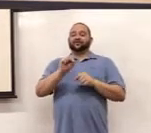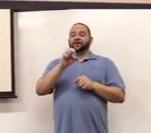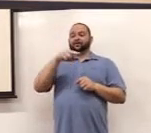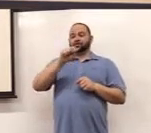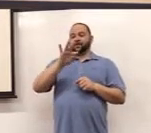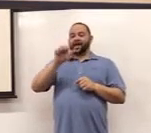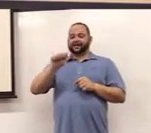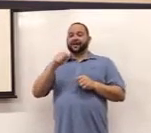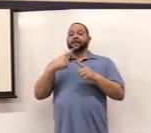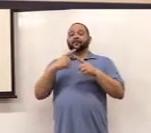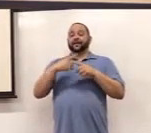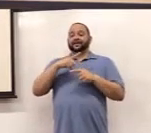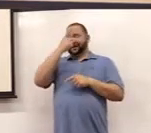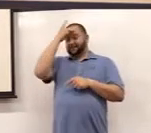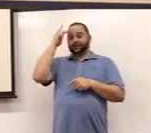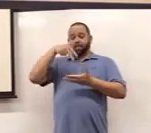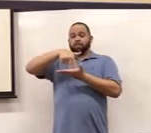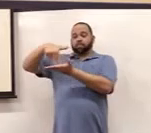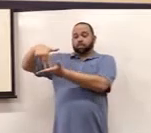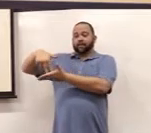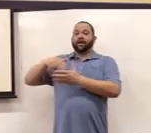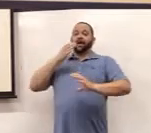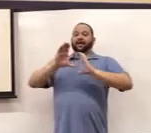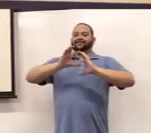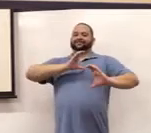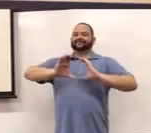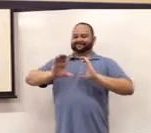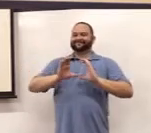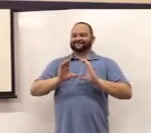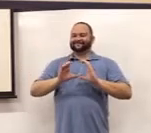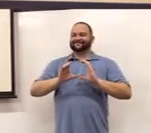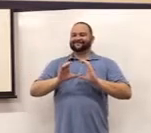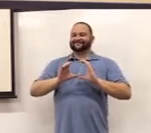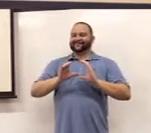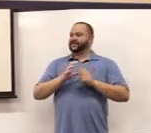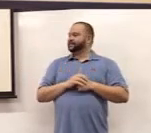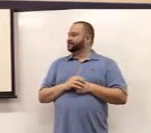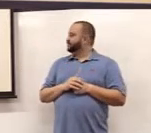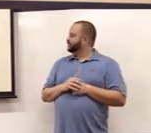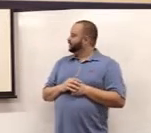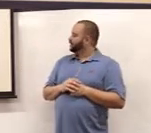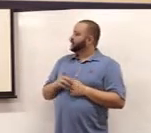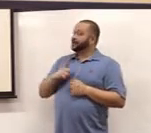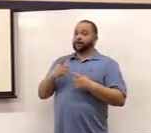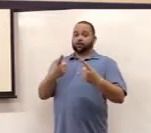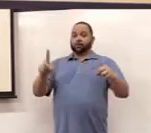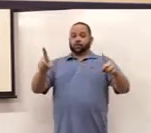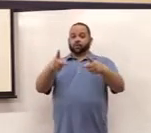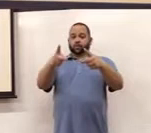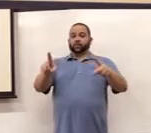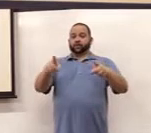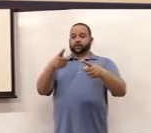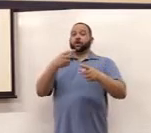pessoas cantam, o programa é cantar. E ele tem um recitativo e uma área, ou seja, o barítono, como a gente